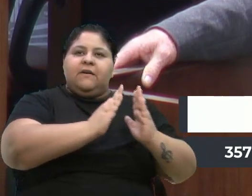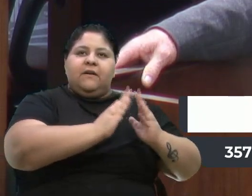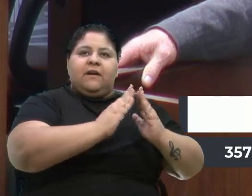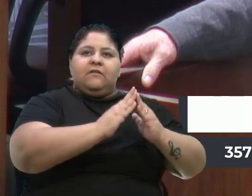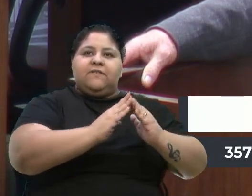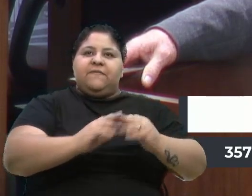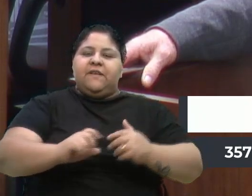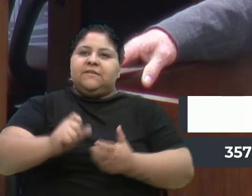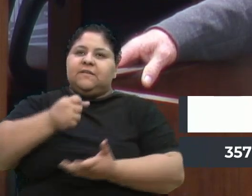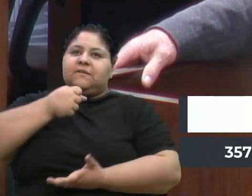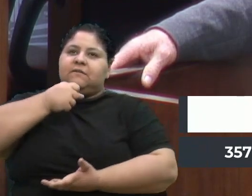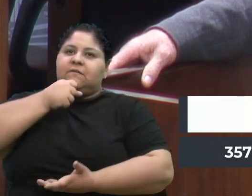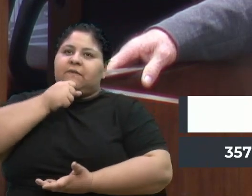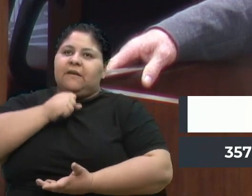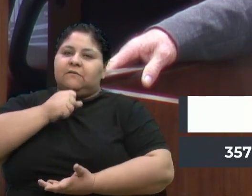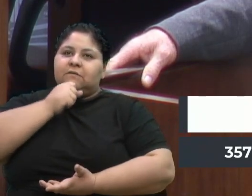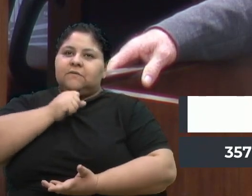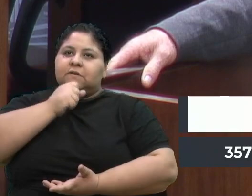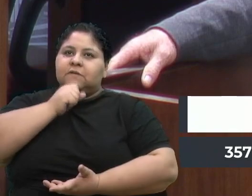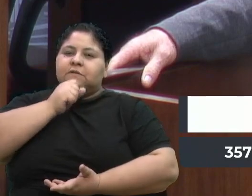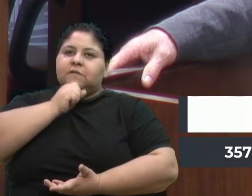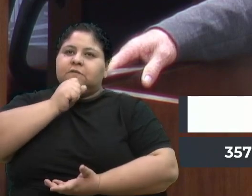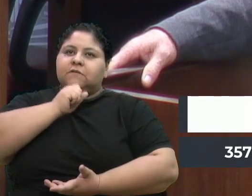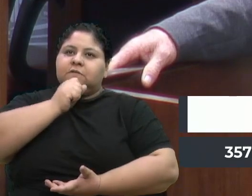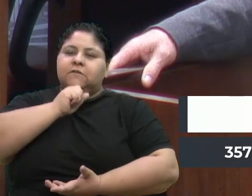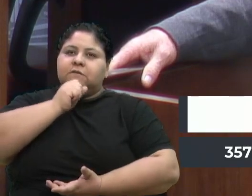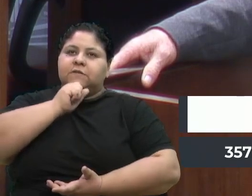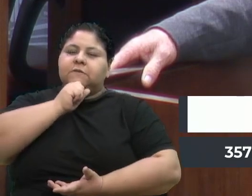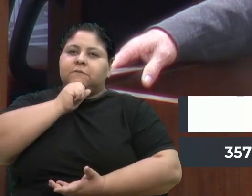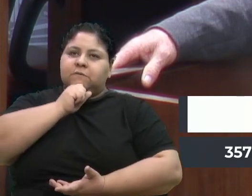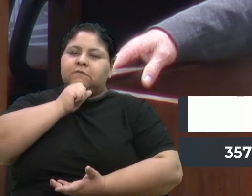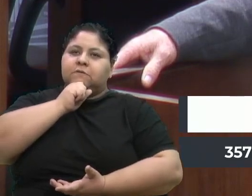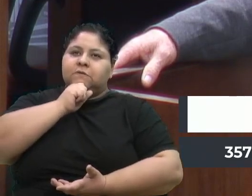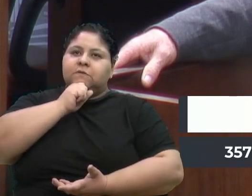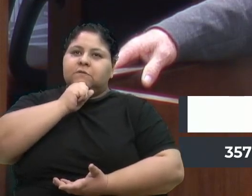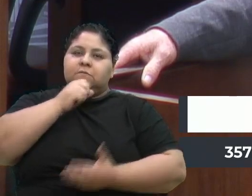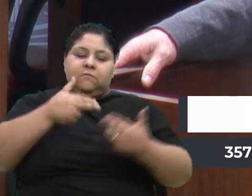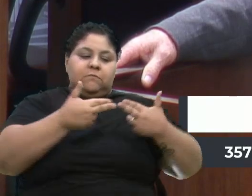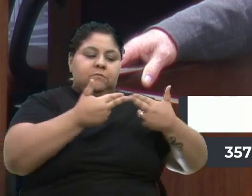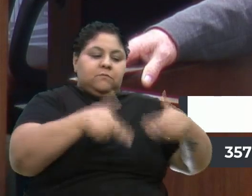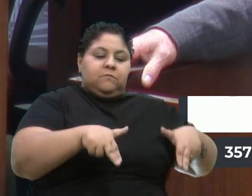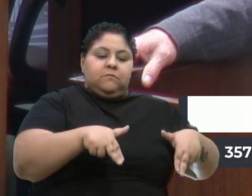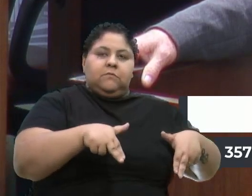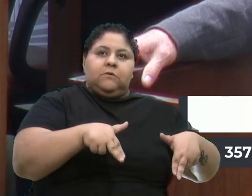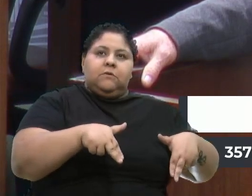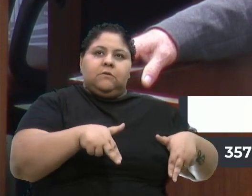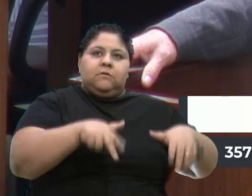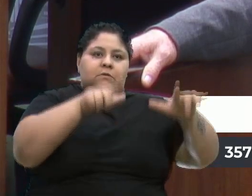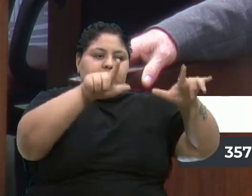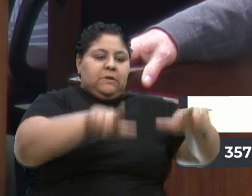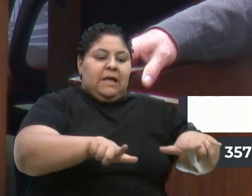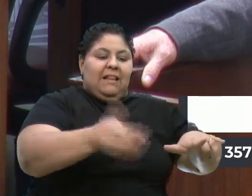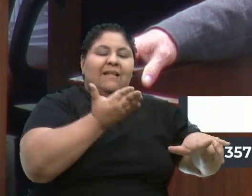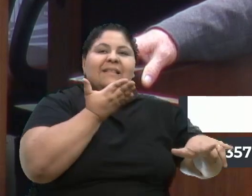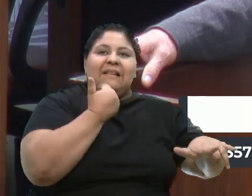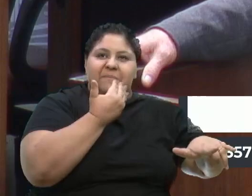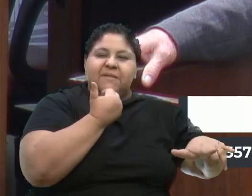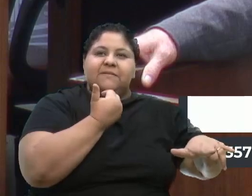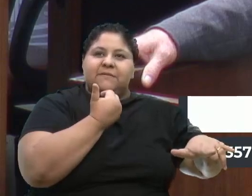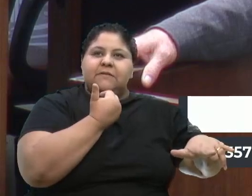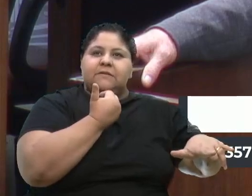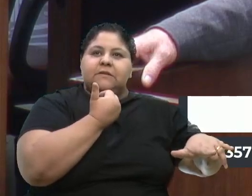a ala da saúde e ontem teve a inauguração da ala da alimentação.